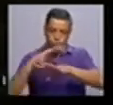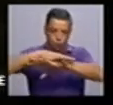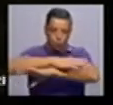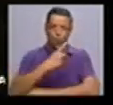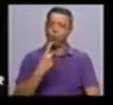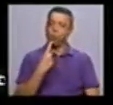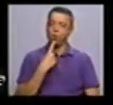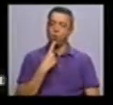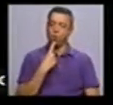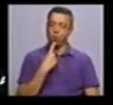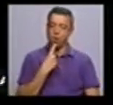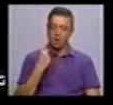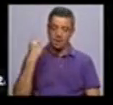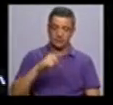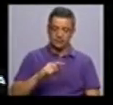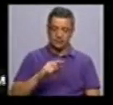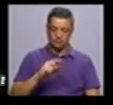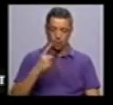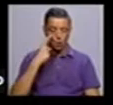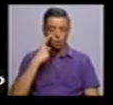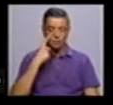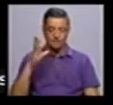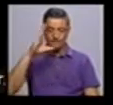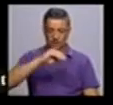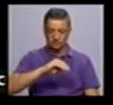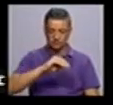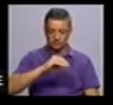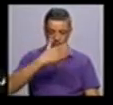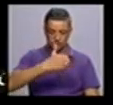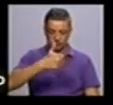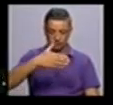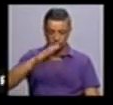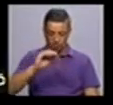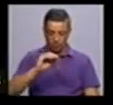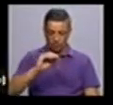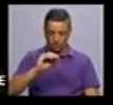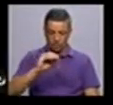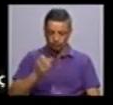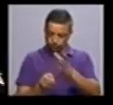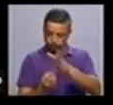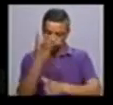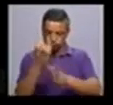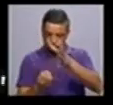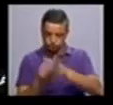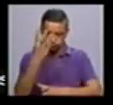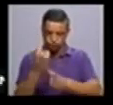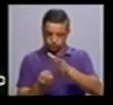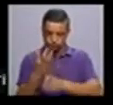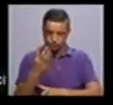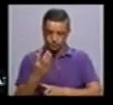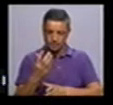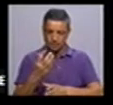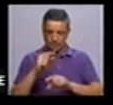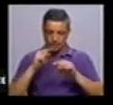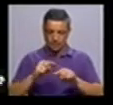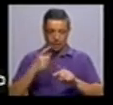que pensam os astrónomos, nós neste momento conhecemos mais de 150 vulcões ativos, mas provavelmente